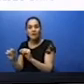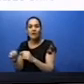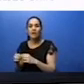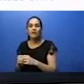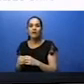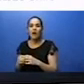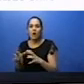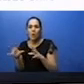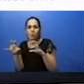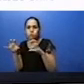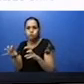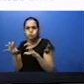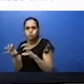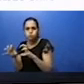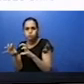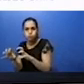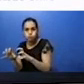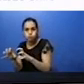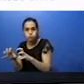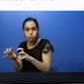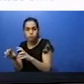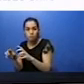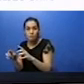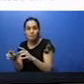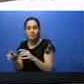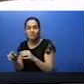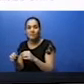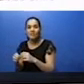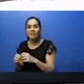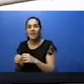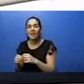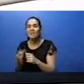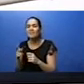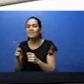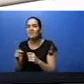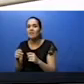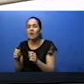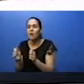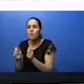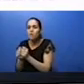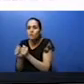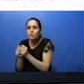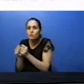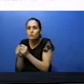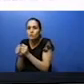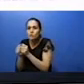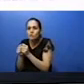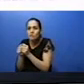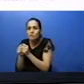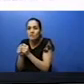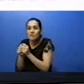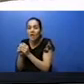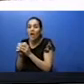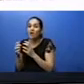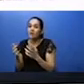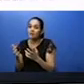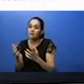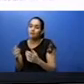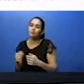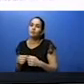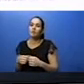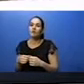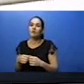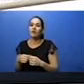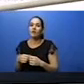aumento a pressão aqui no recipiente, as partículas elas vão ficar mais próximas uma das outras, a possibilidade de colisão